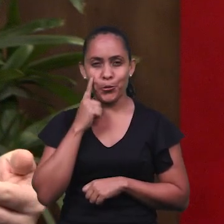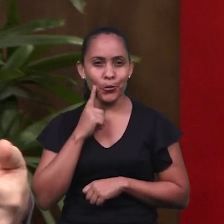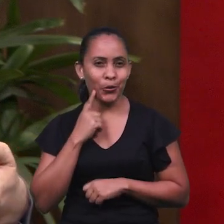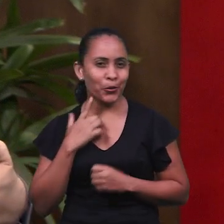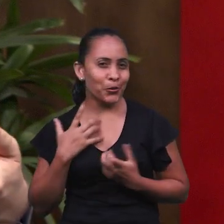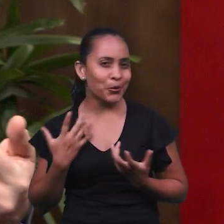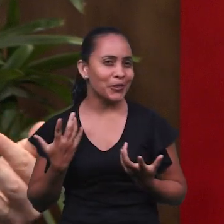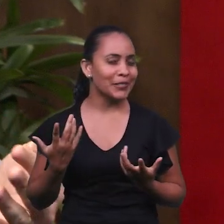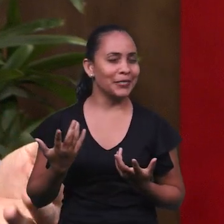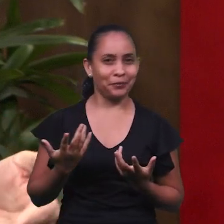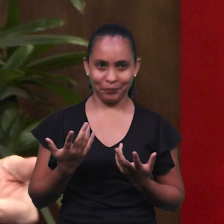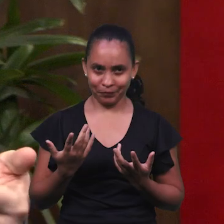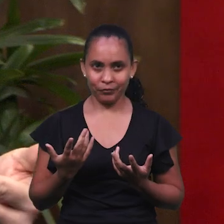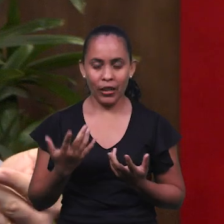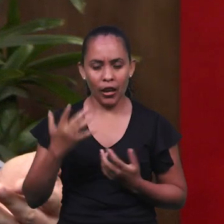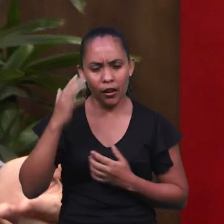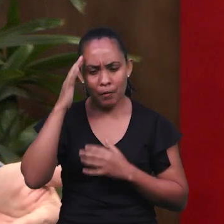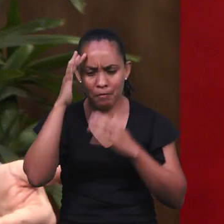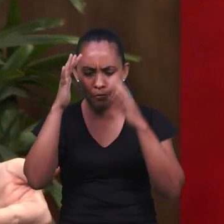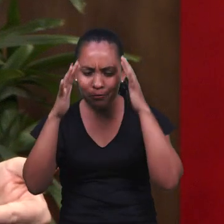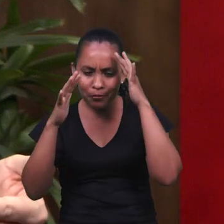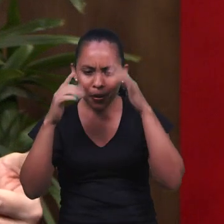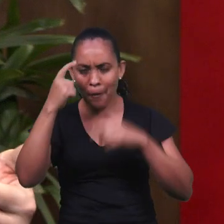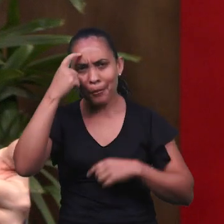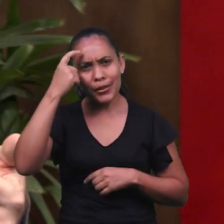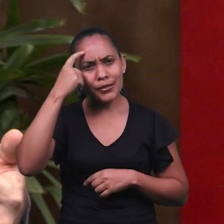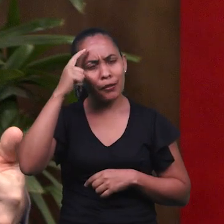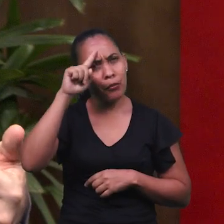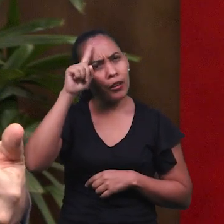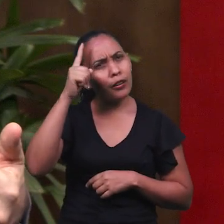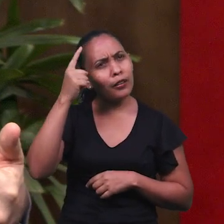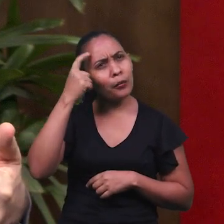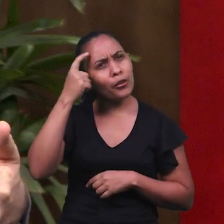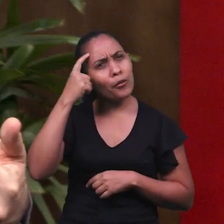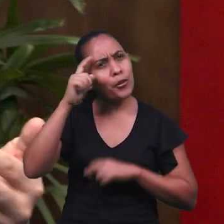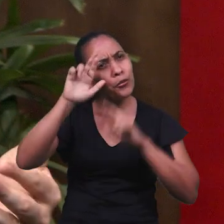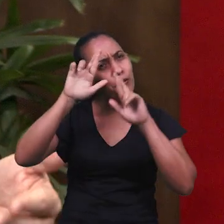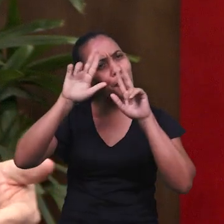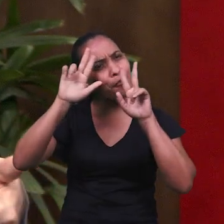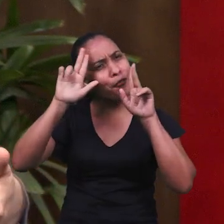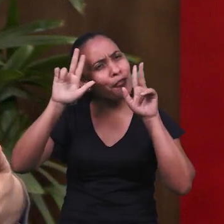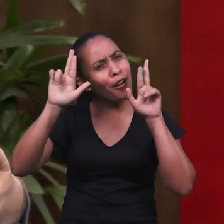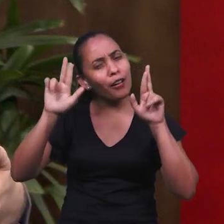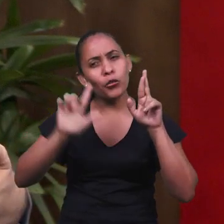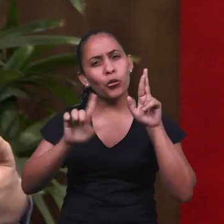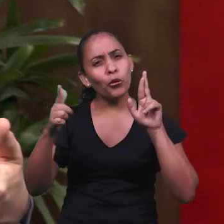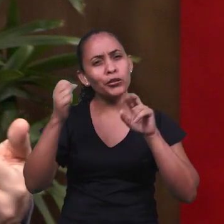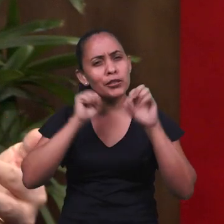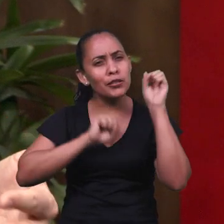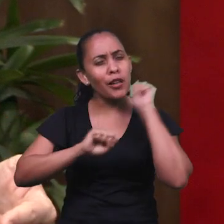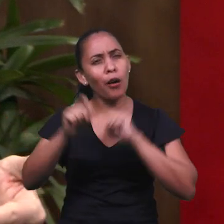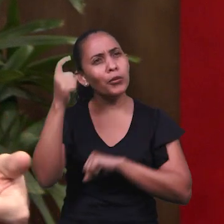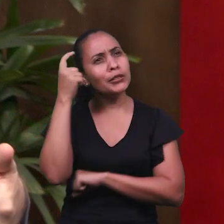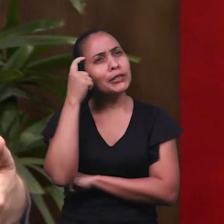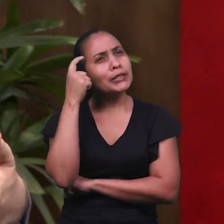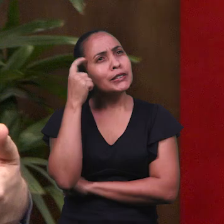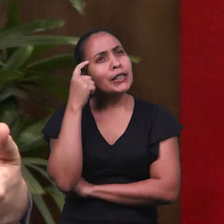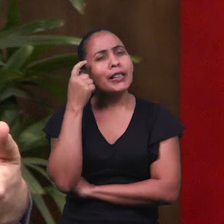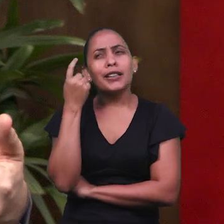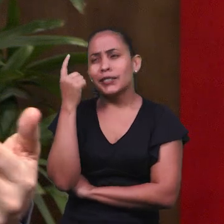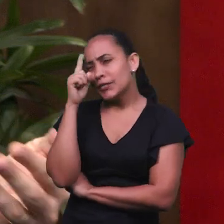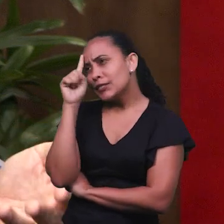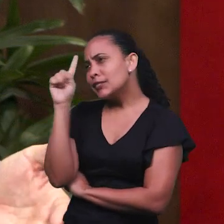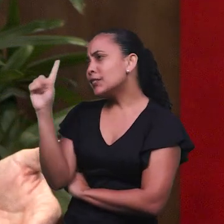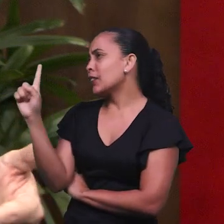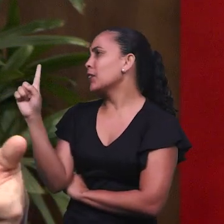Asaf, ele se pegava em muitos pensamentos, né? Em outro salmo, ele fica meditando, ele acha que